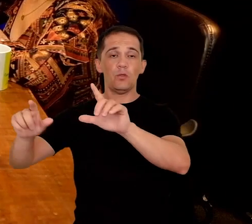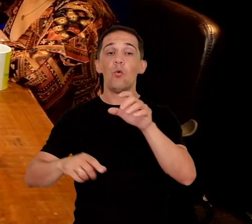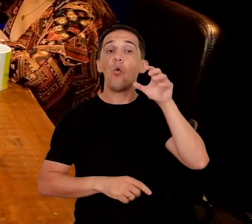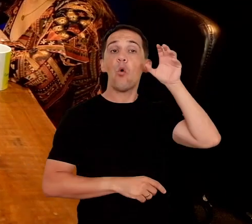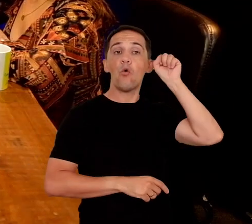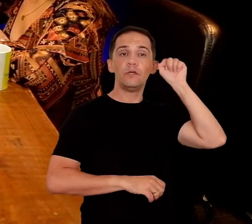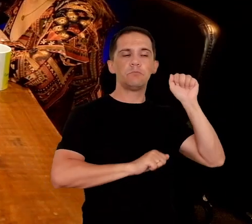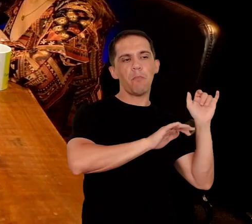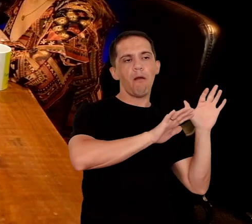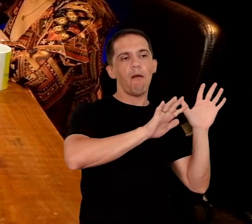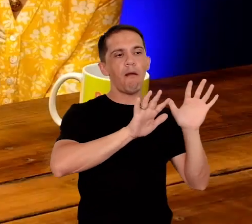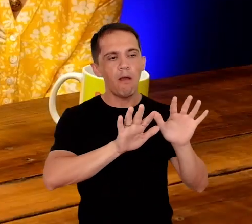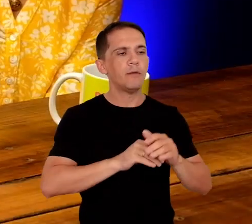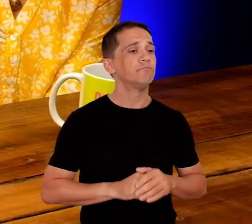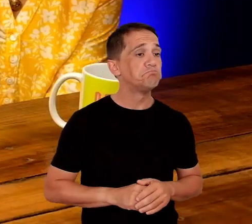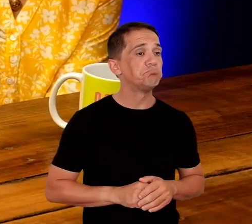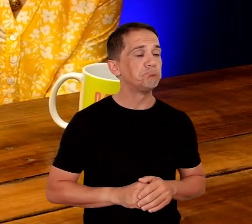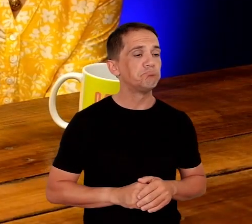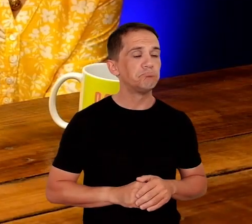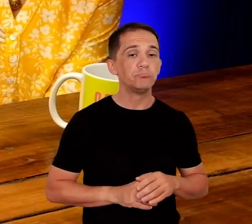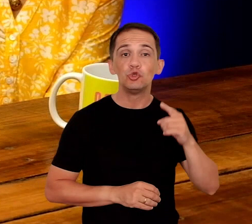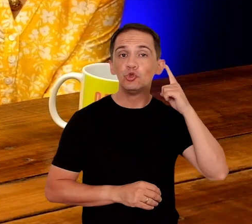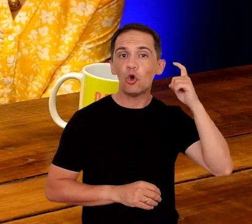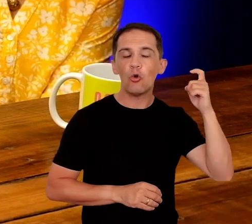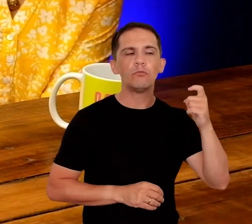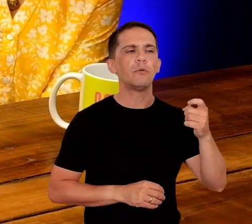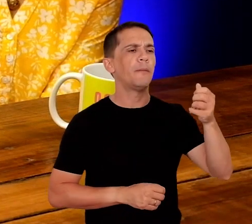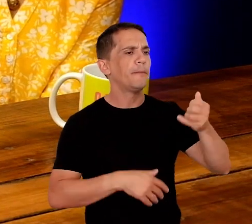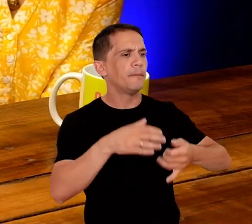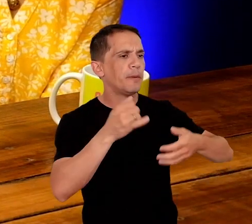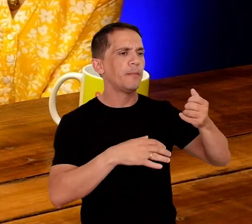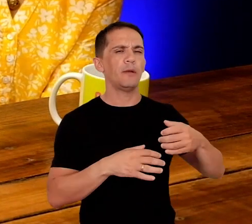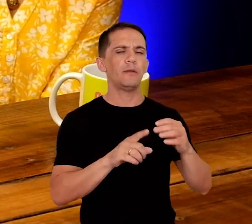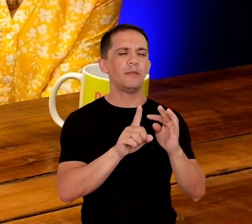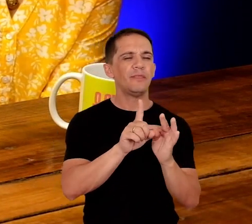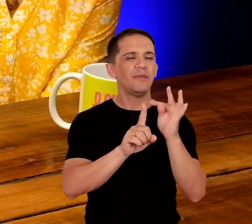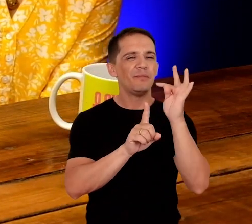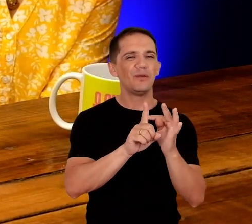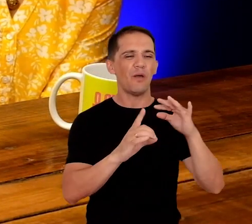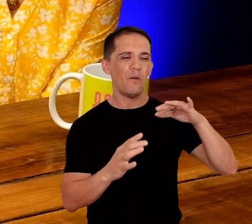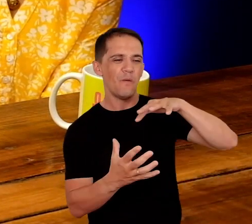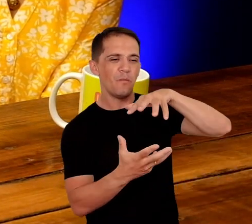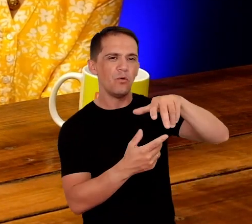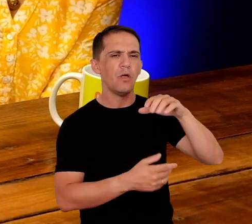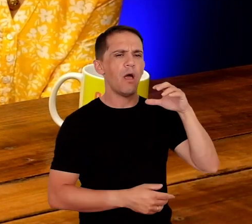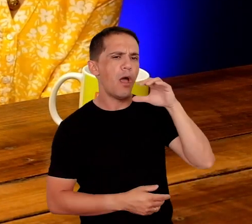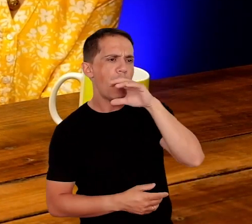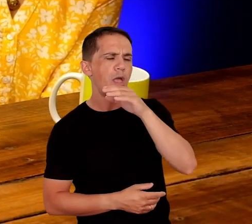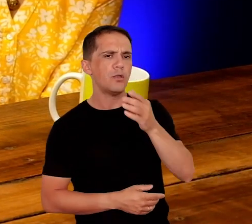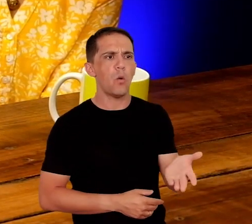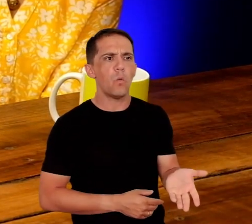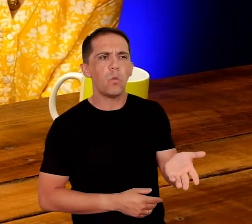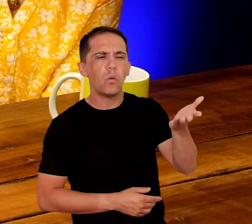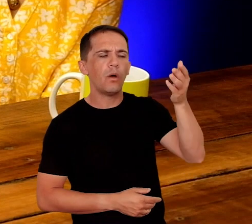que as pessoas ouvintes chegam ali e é explicado sobre o aquecimento